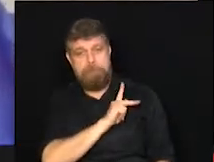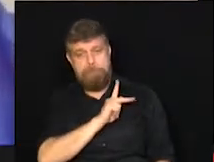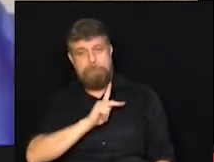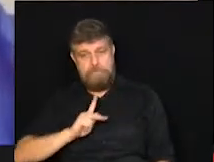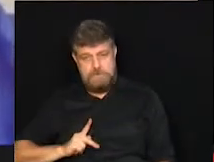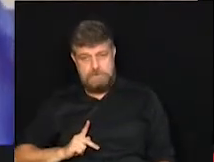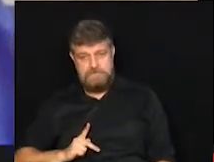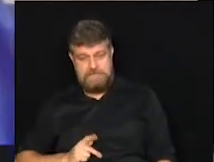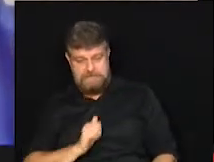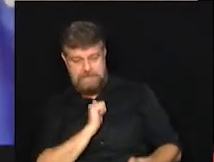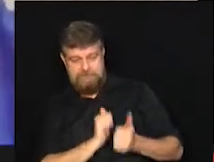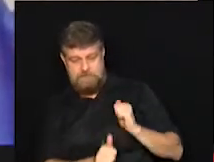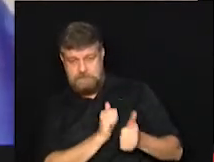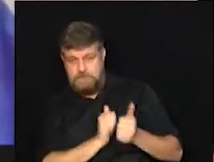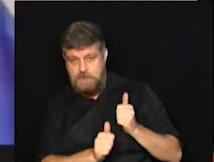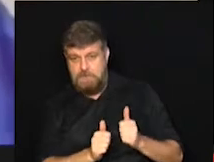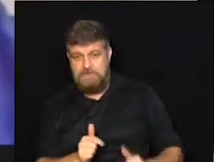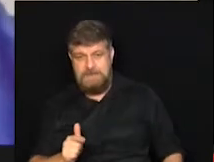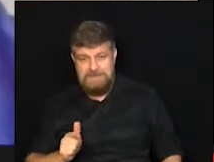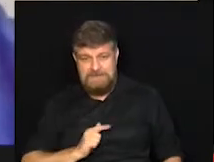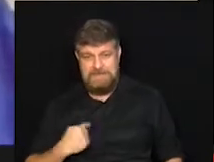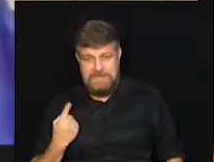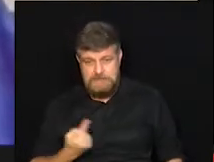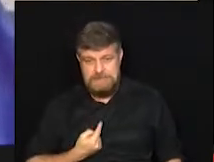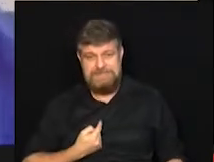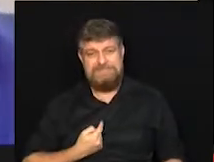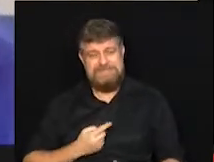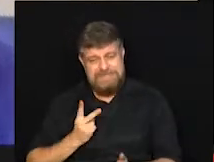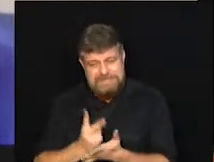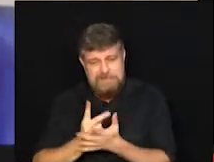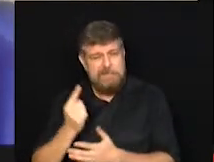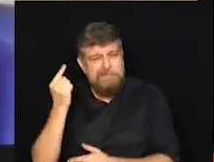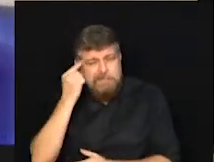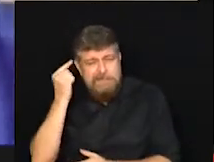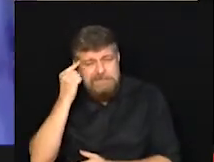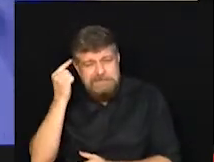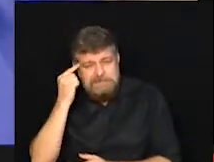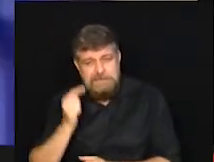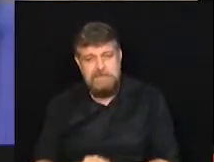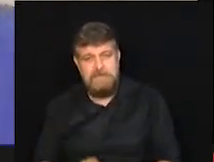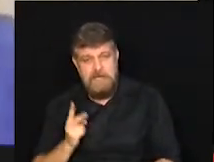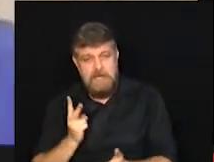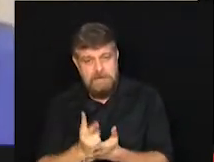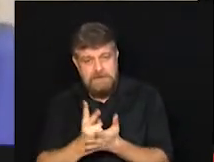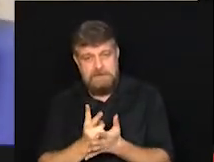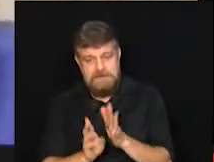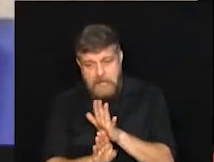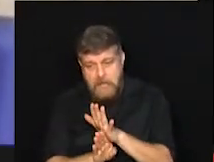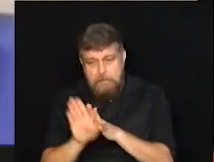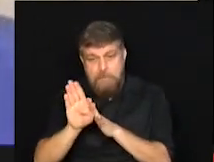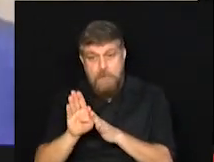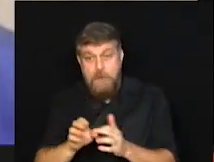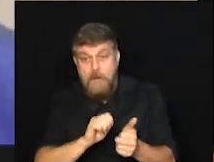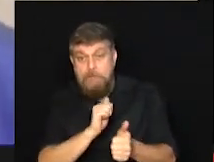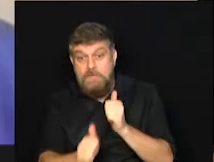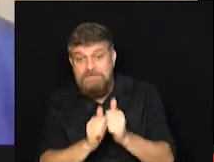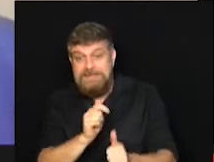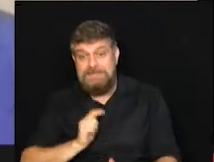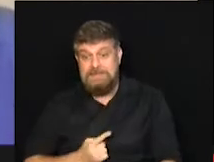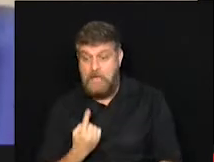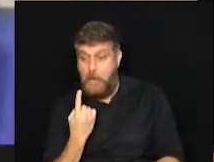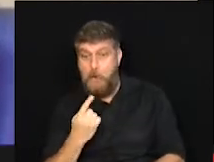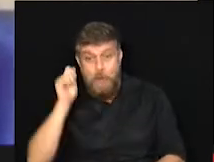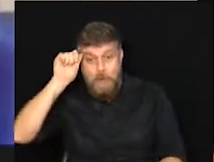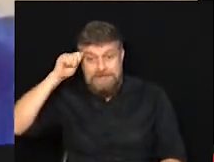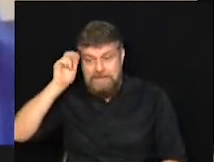muito importante que a gente precisa ter em mente sempre, porque ser protagonista do futebol, ter um negro no primeiro